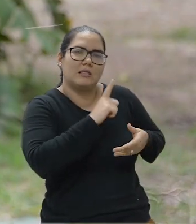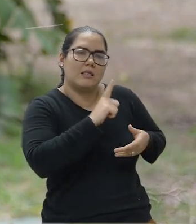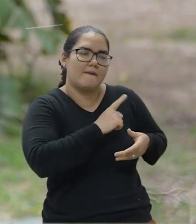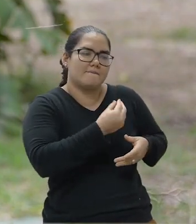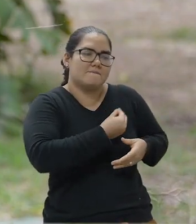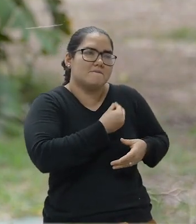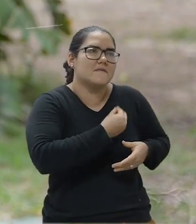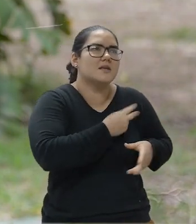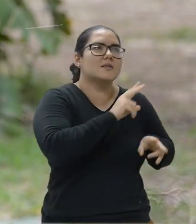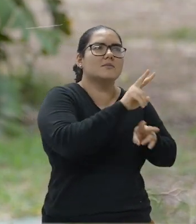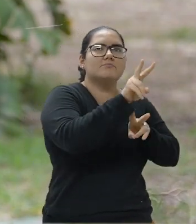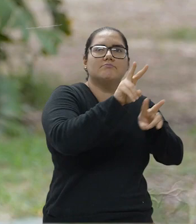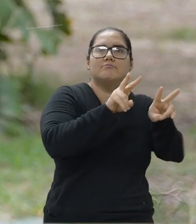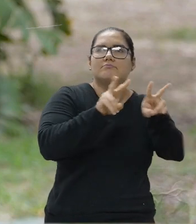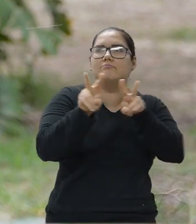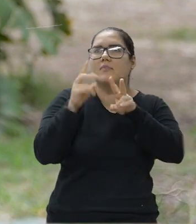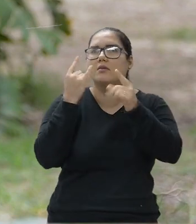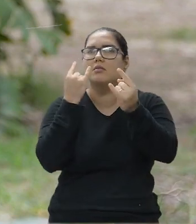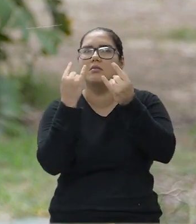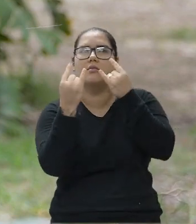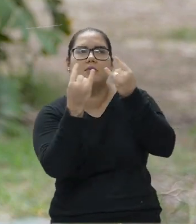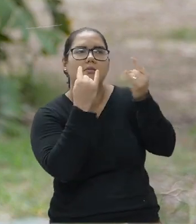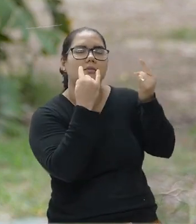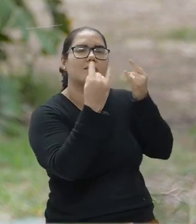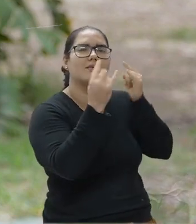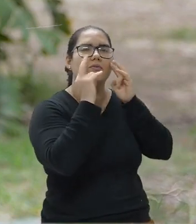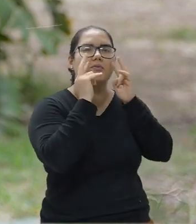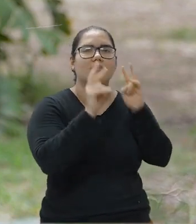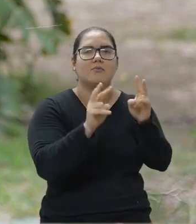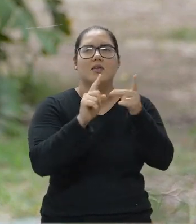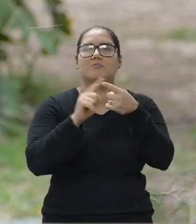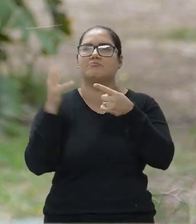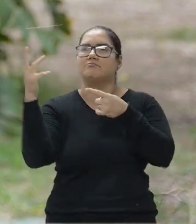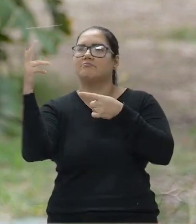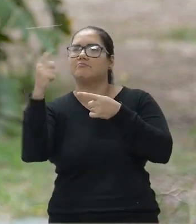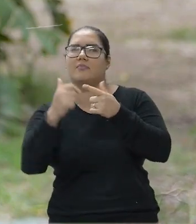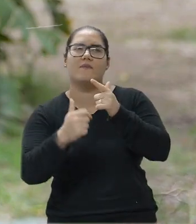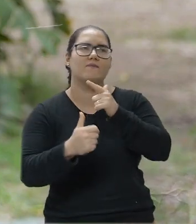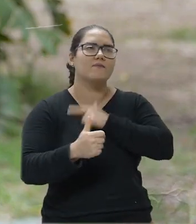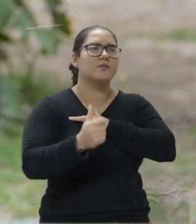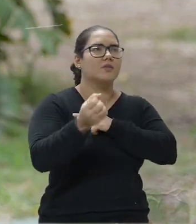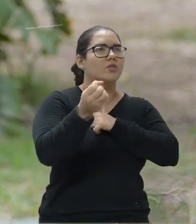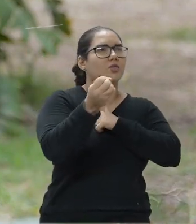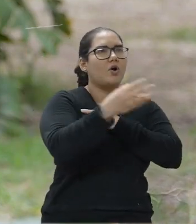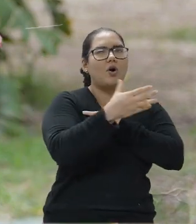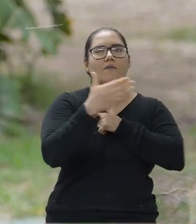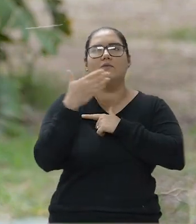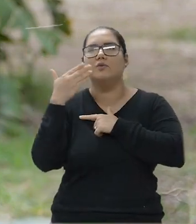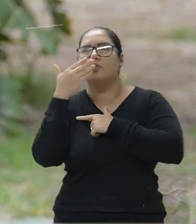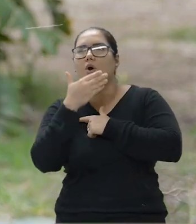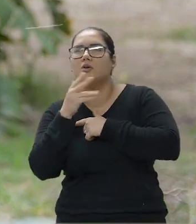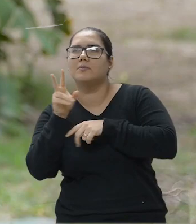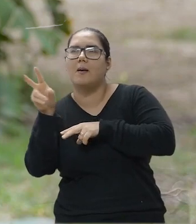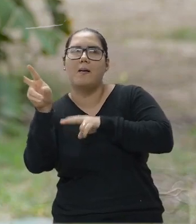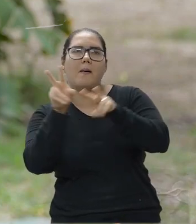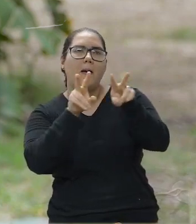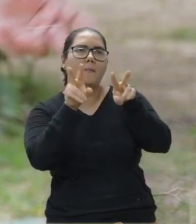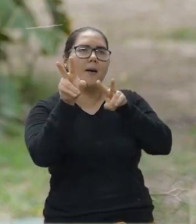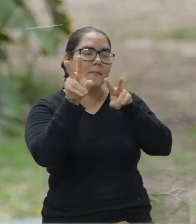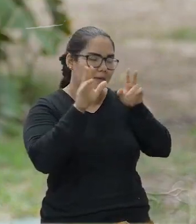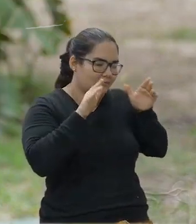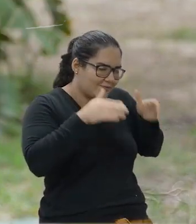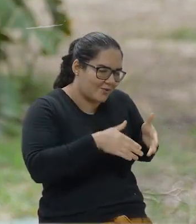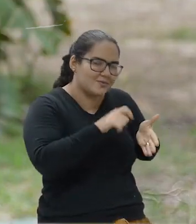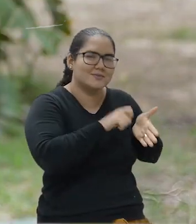seduzida pelos apelos da vida acontecendo. Bela, feia, doce, nova, do